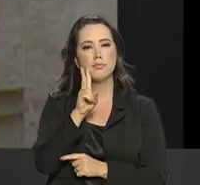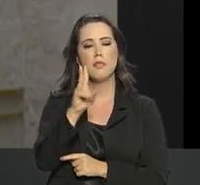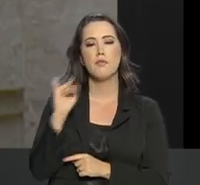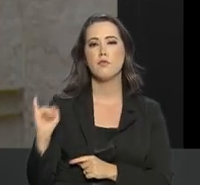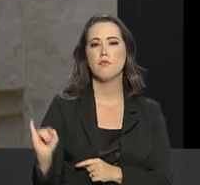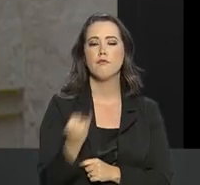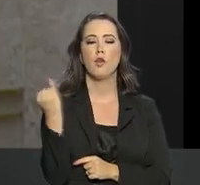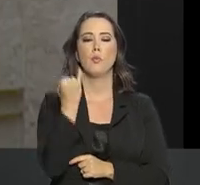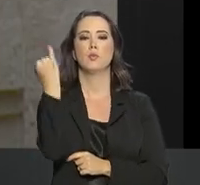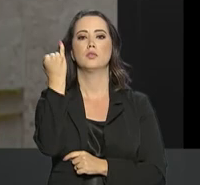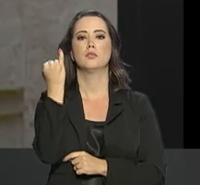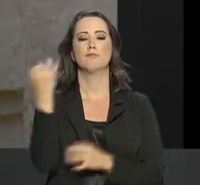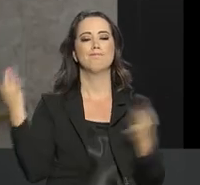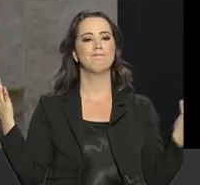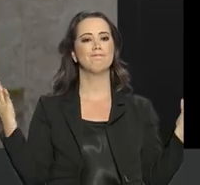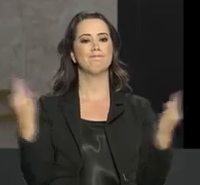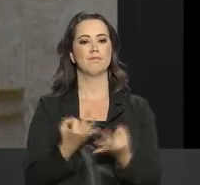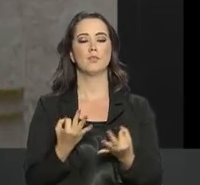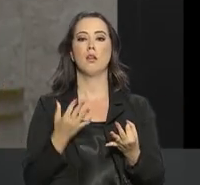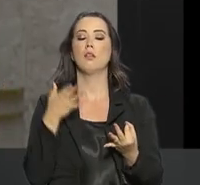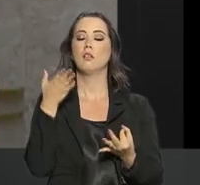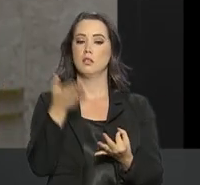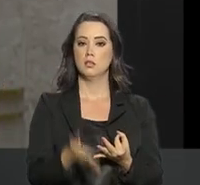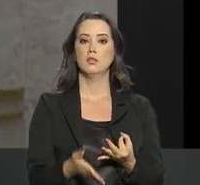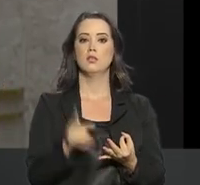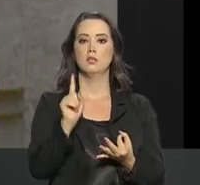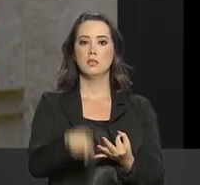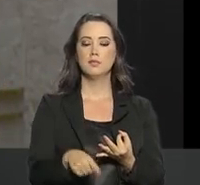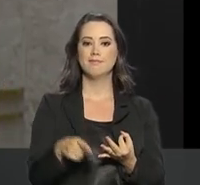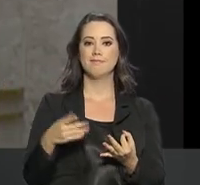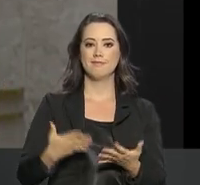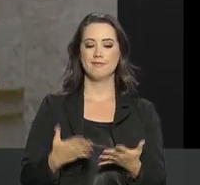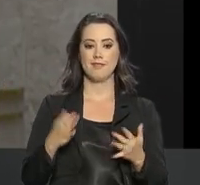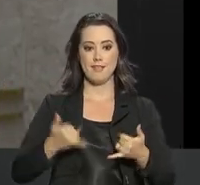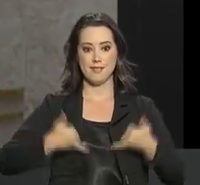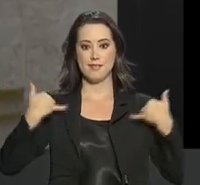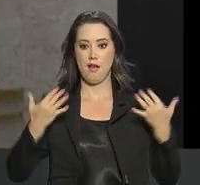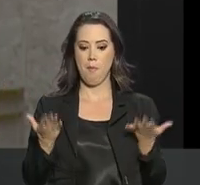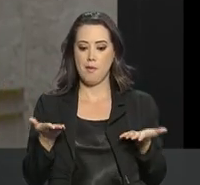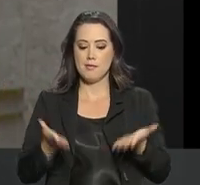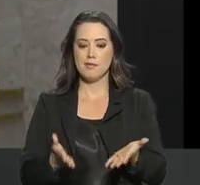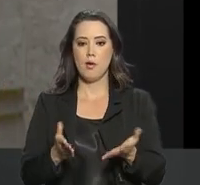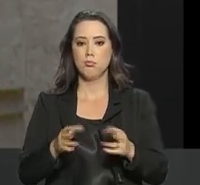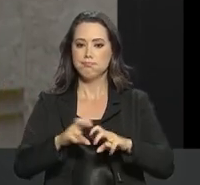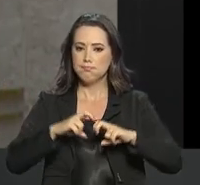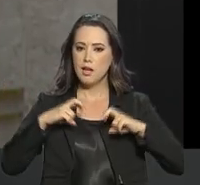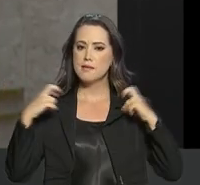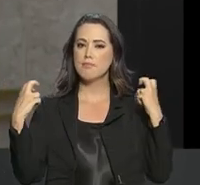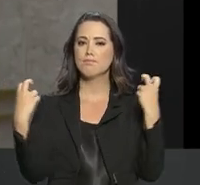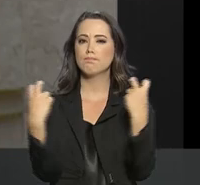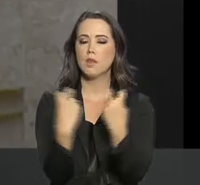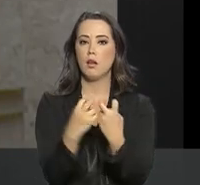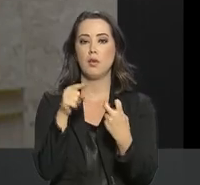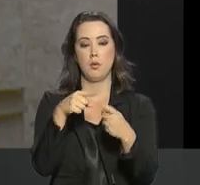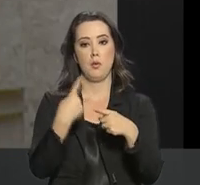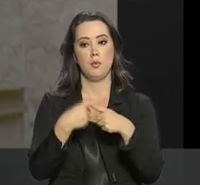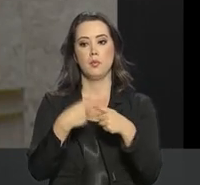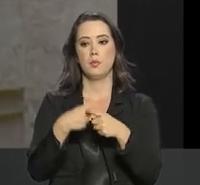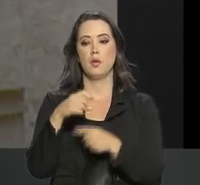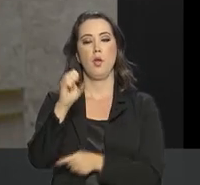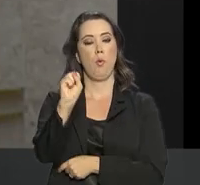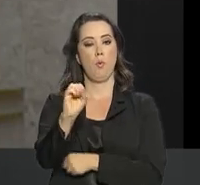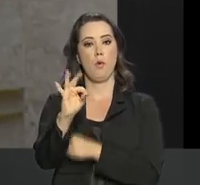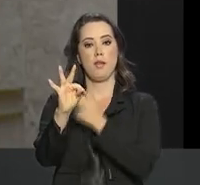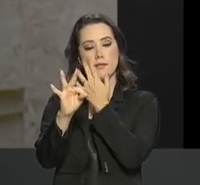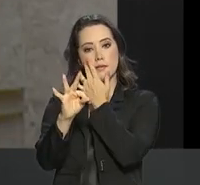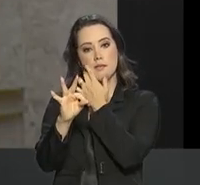oportunidade extraordinária desta sessão, porque quando o Supremo Tribunal Federal, a Corte